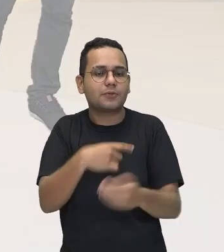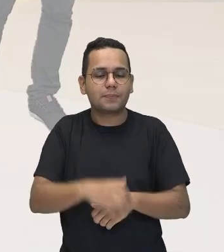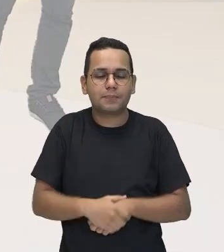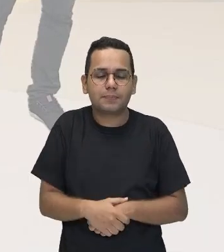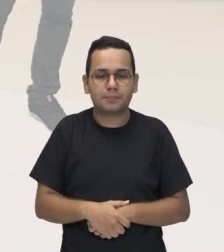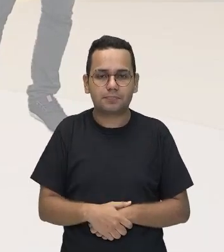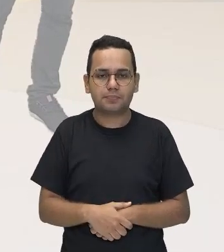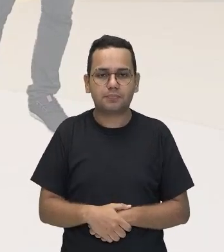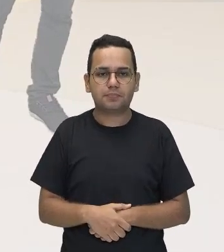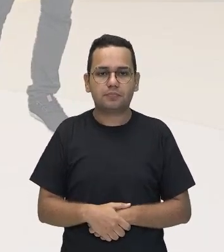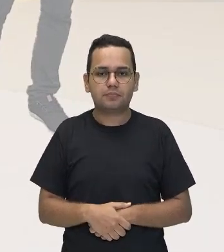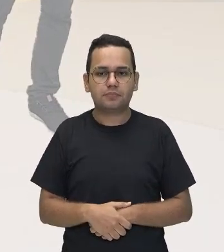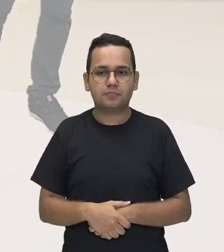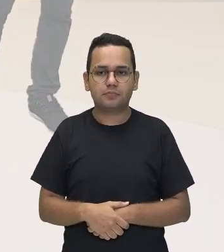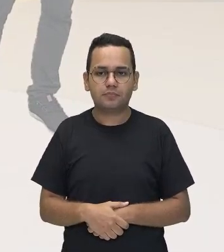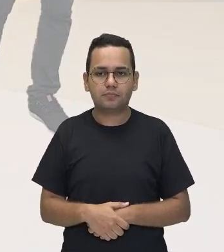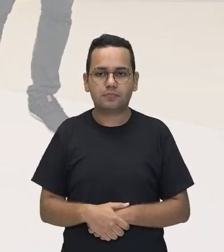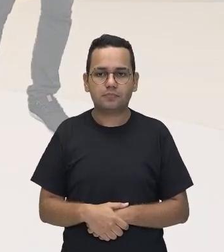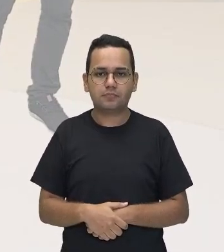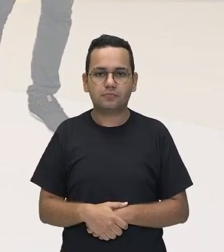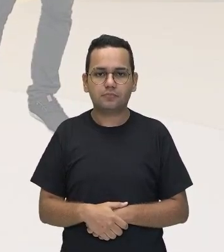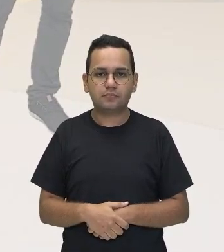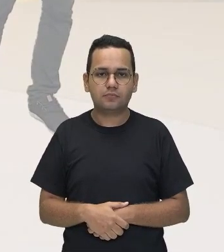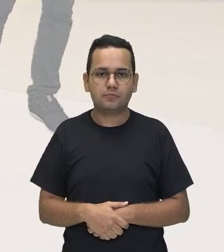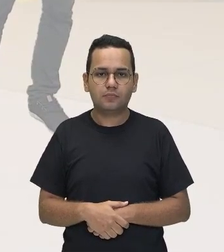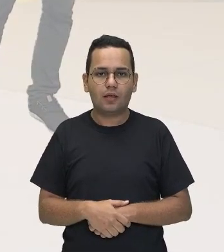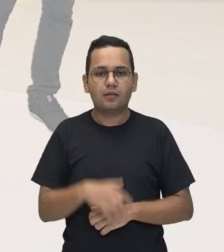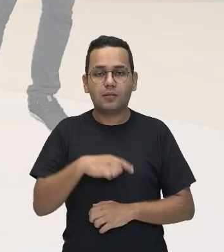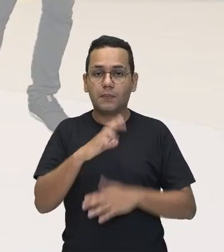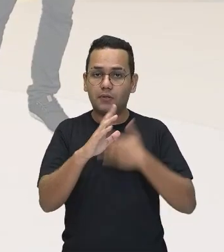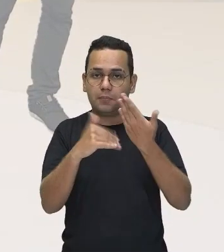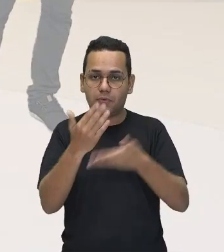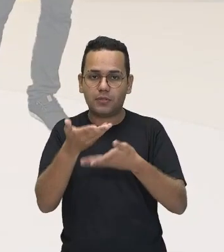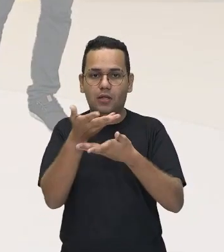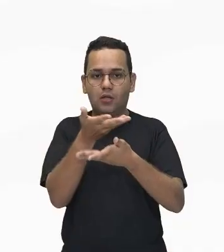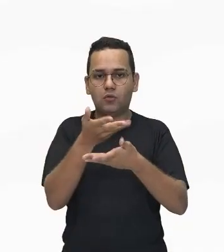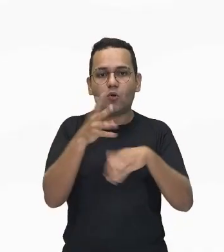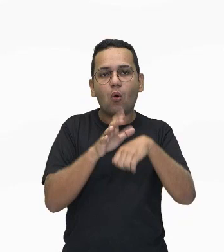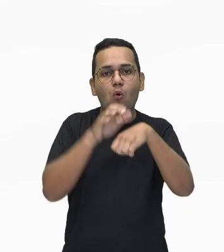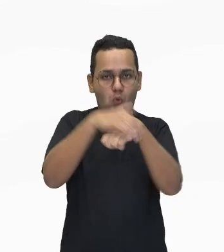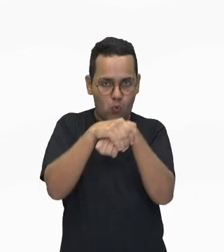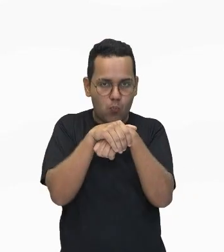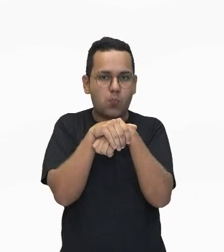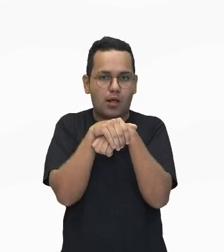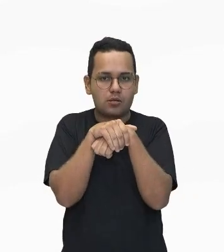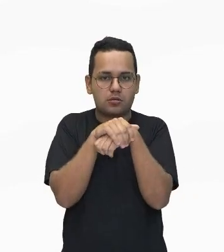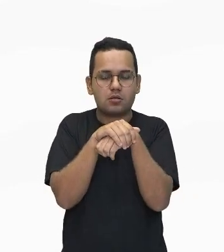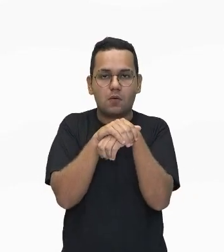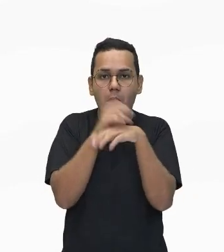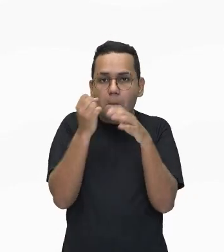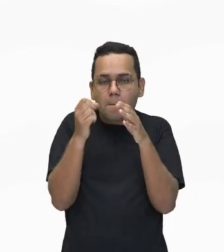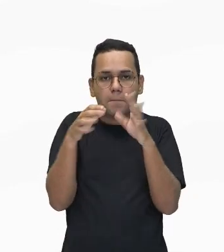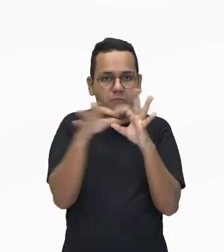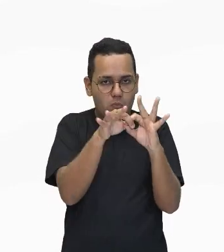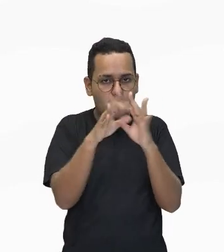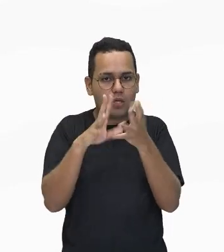Então, a gente vai ter aí esse processo de ocupação da Amazônia sendo marcado aí por todas essas